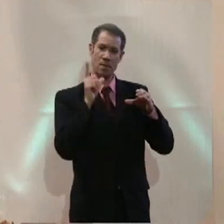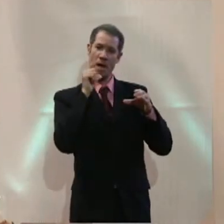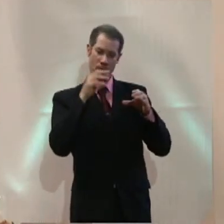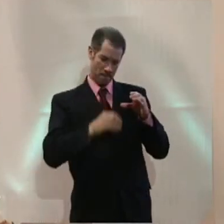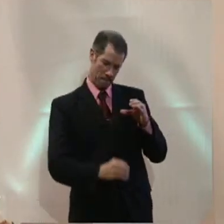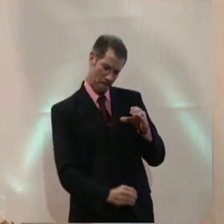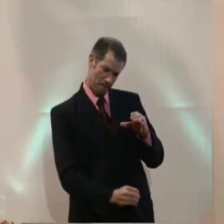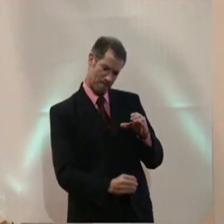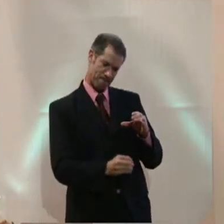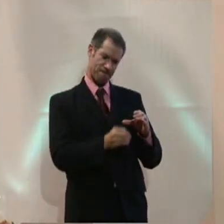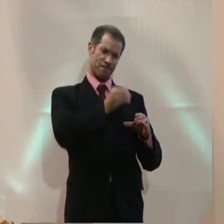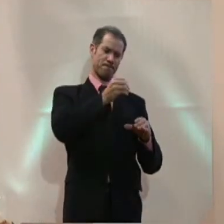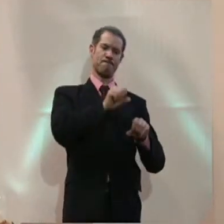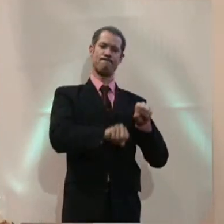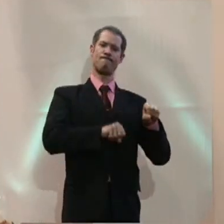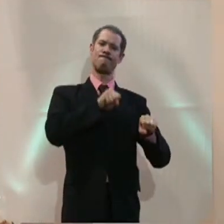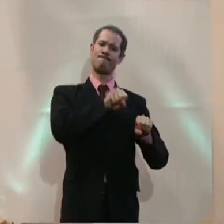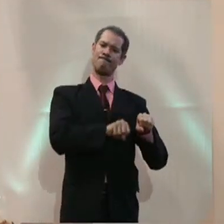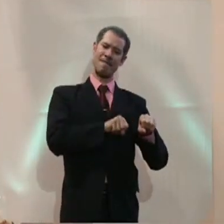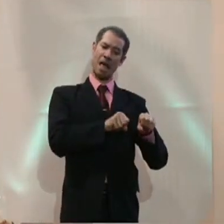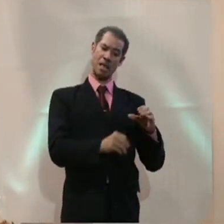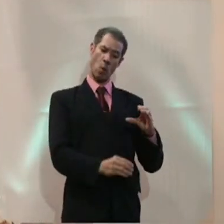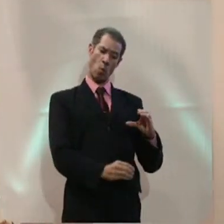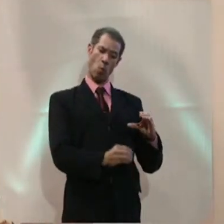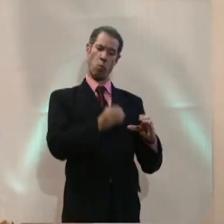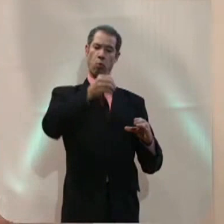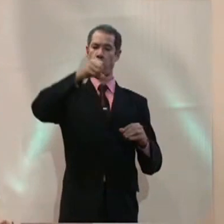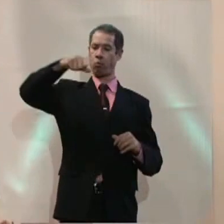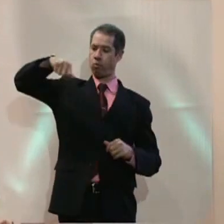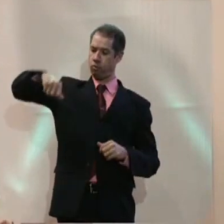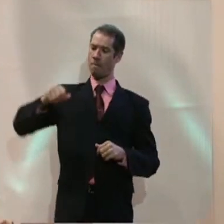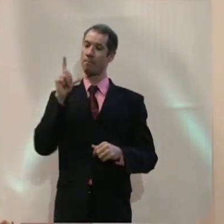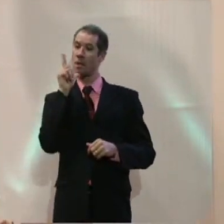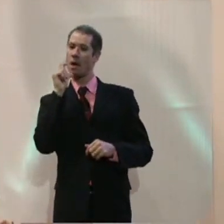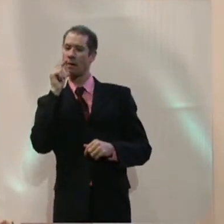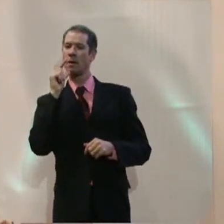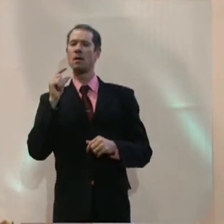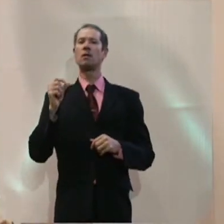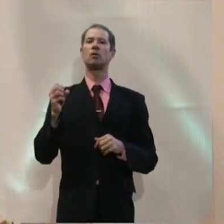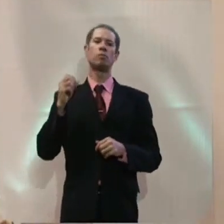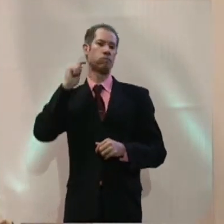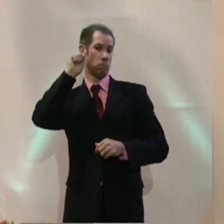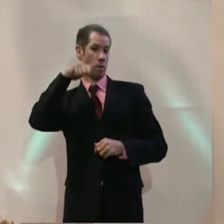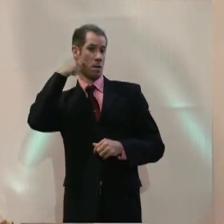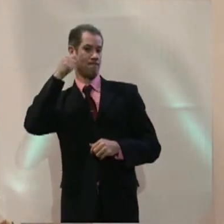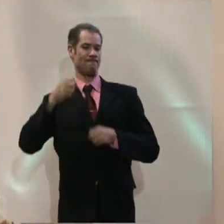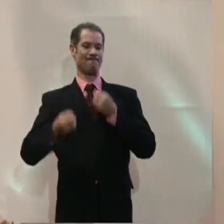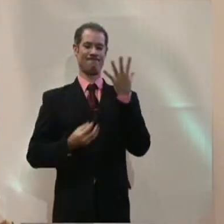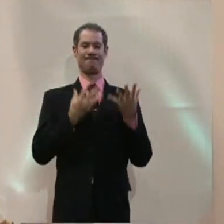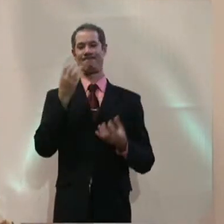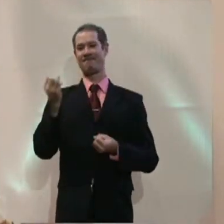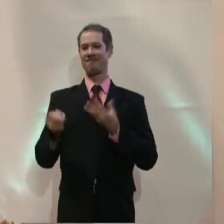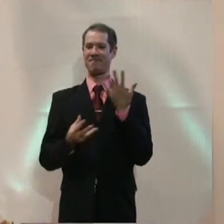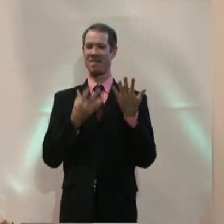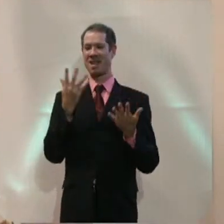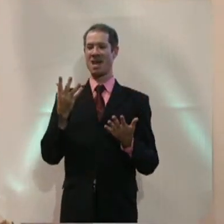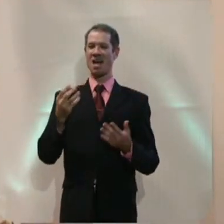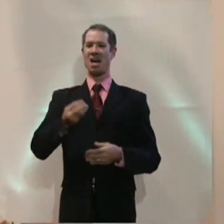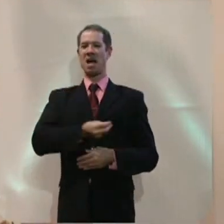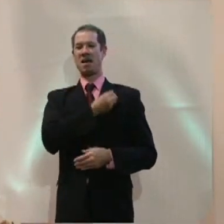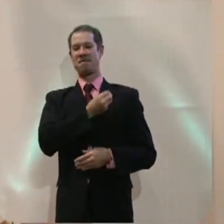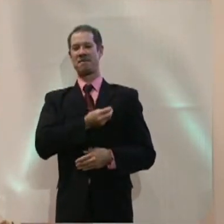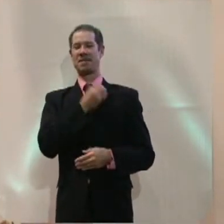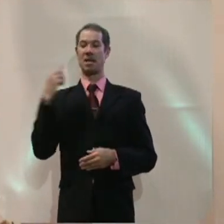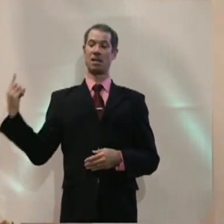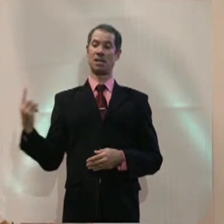fonte inesgotável. É interessante porque ele usa a linguagem de um compositor, não é? E às vezes na vida de